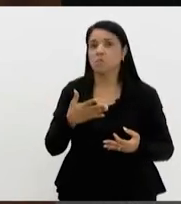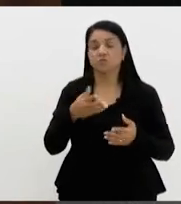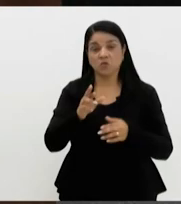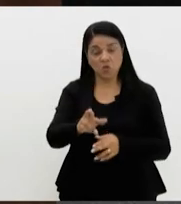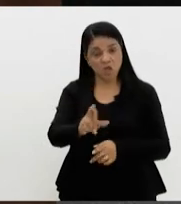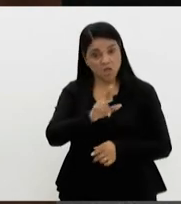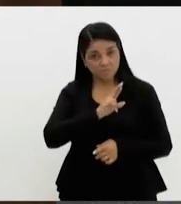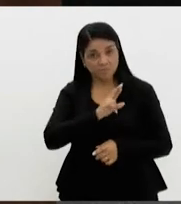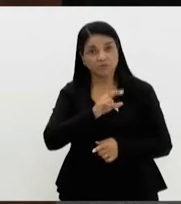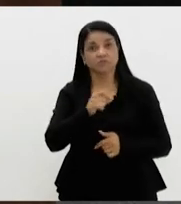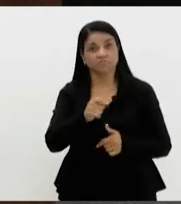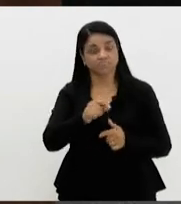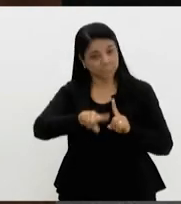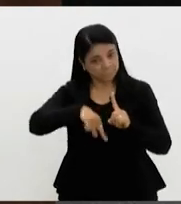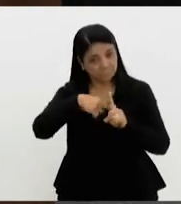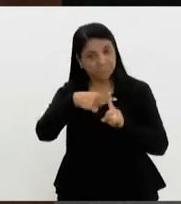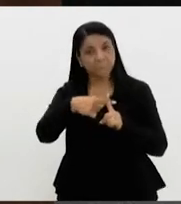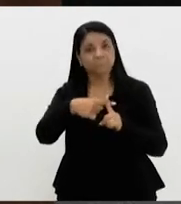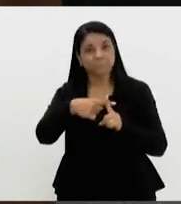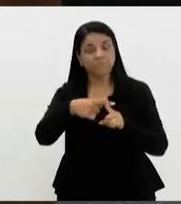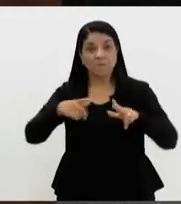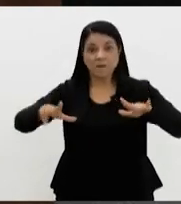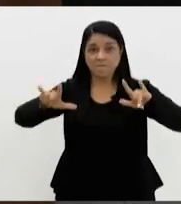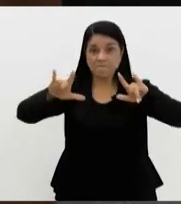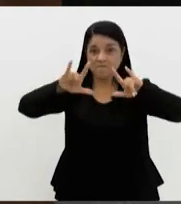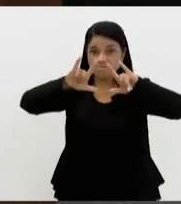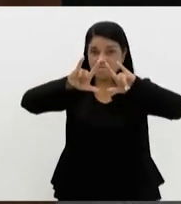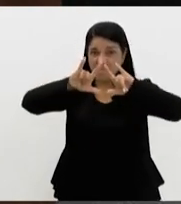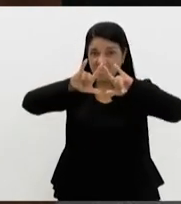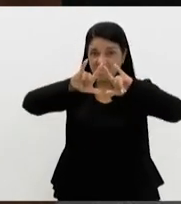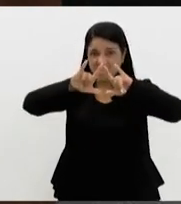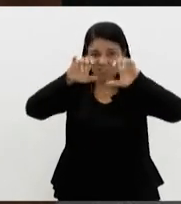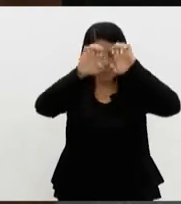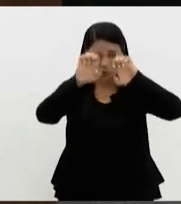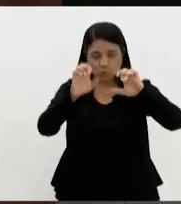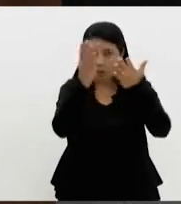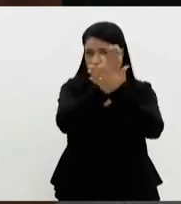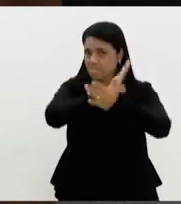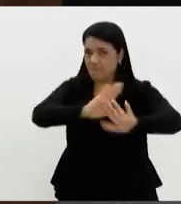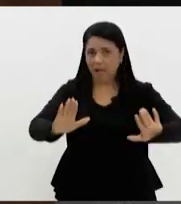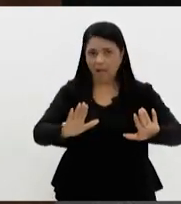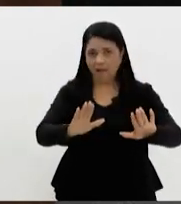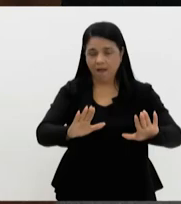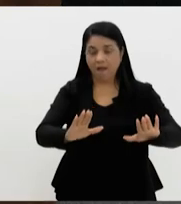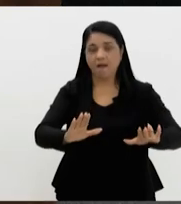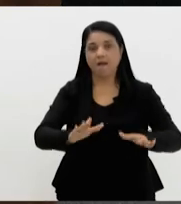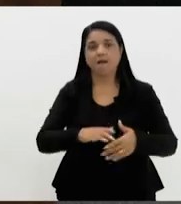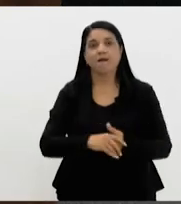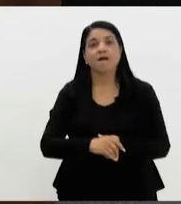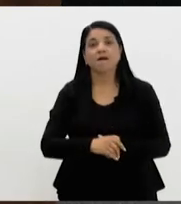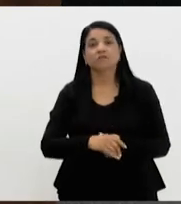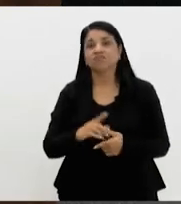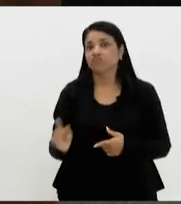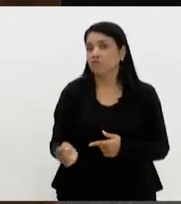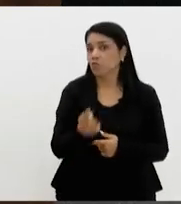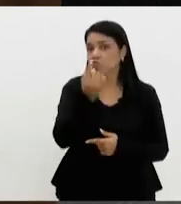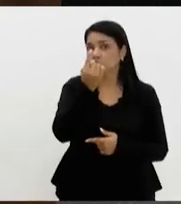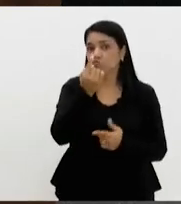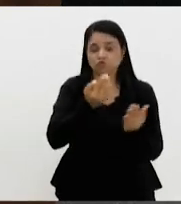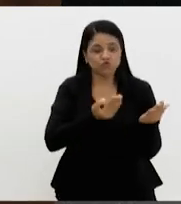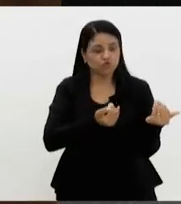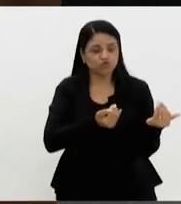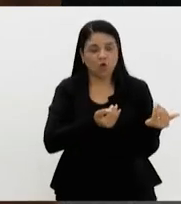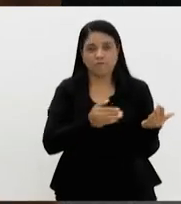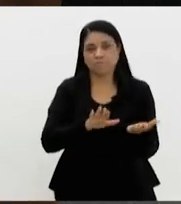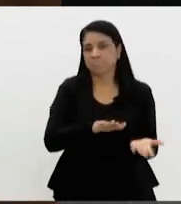foi muito forte, uma milícia foi praticamente desestruturada. E veja, não teve um jovem da comunidade